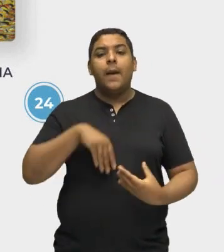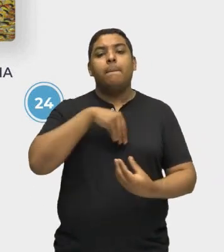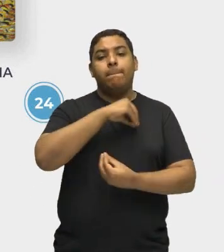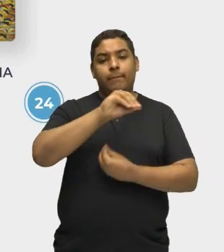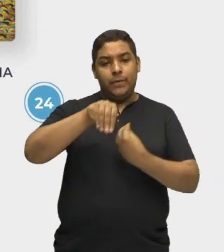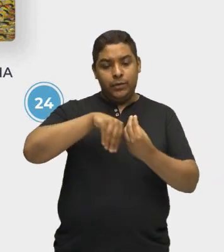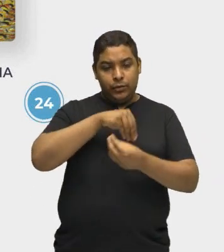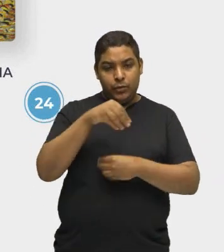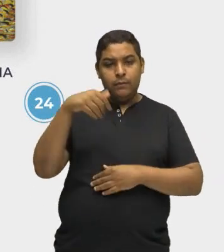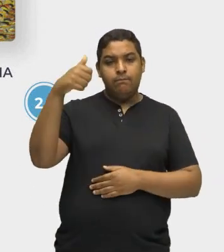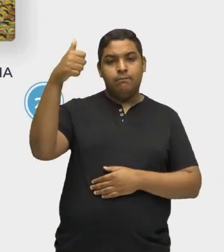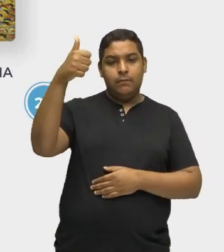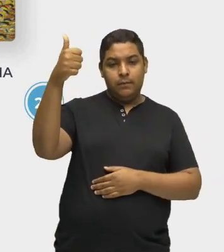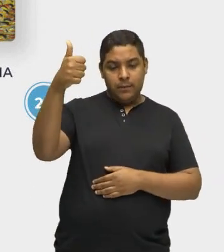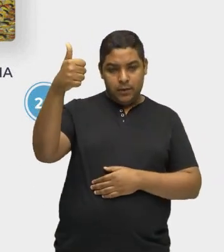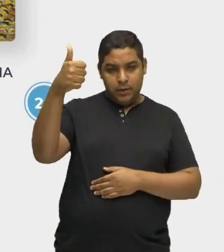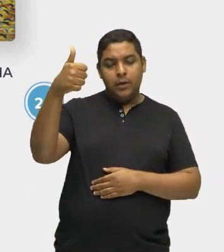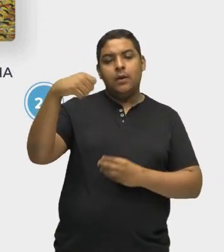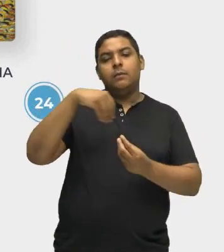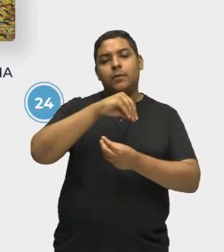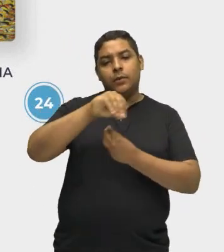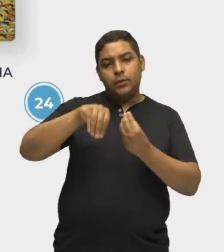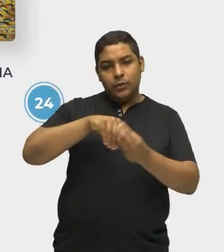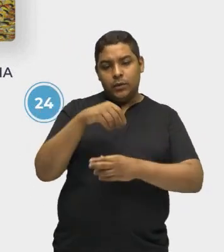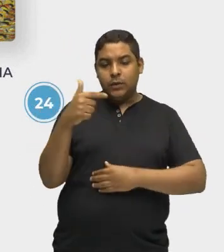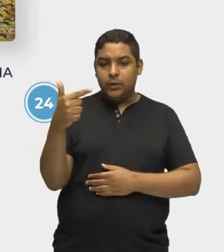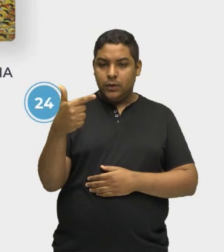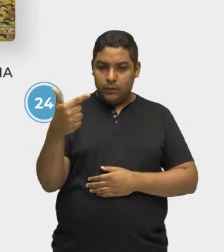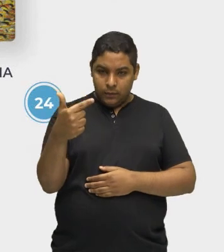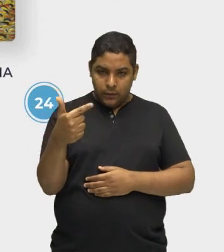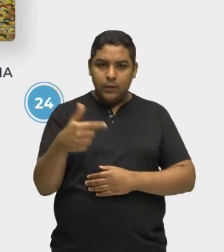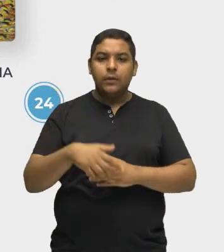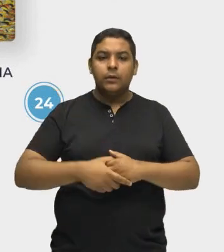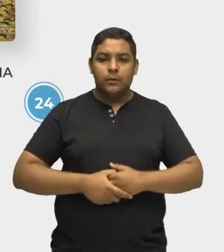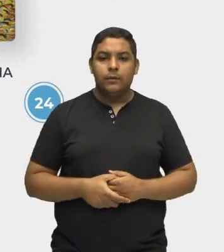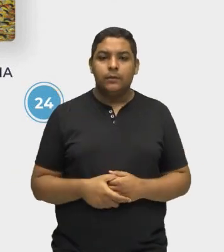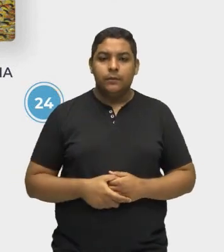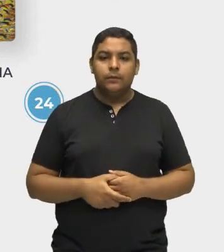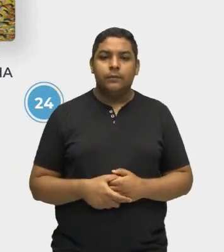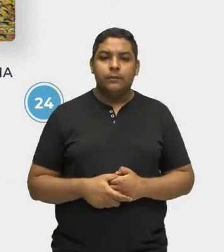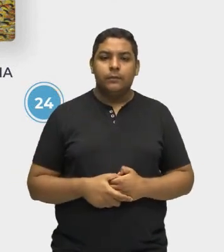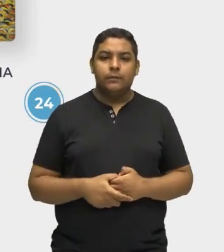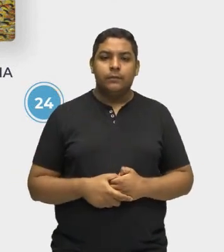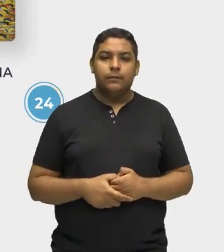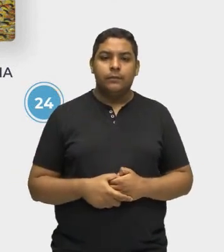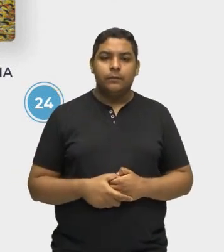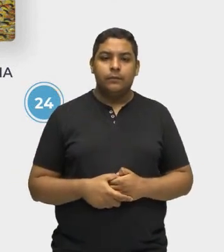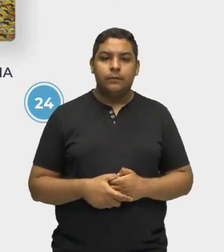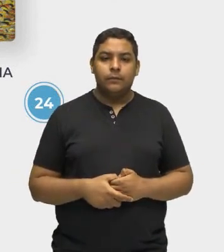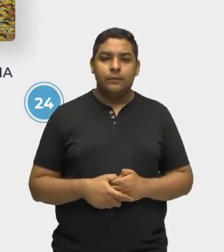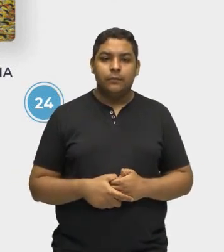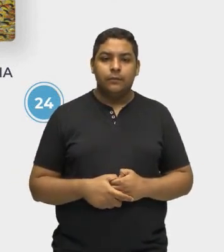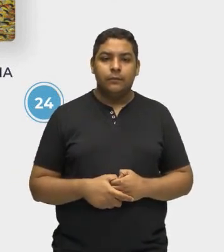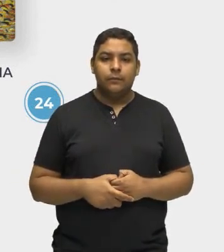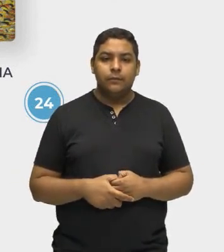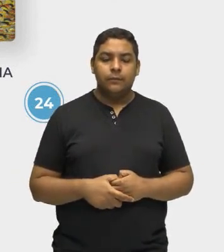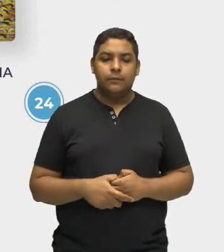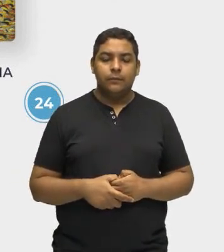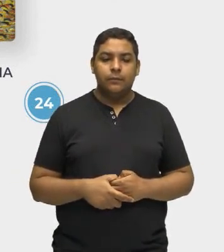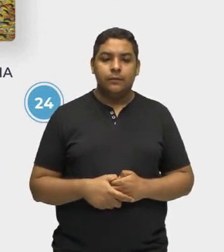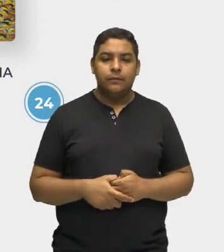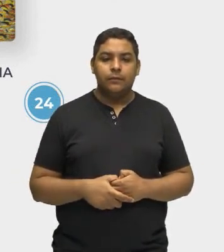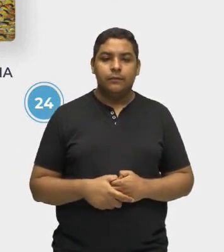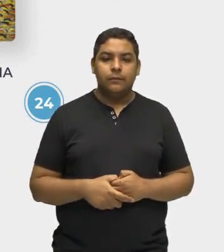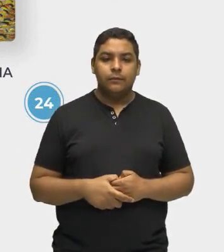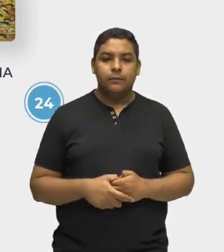mistura de uma cor primária, não é isso? Duas cores primárias. Já a terciária, o que acontece? Eu vou misturar